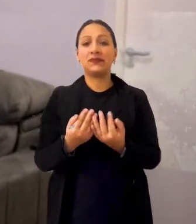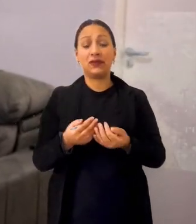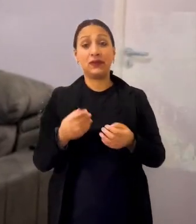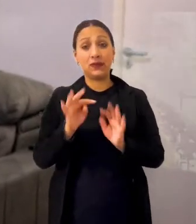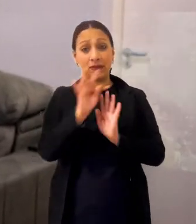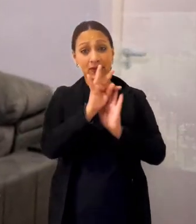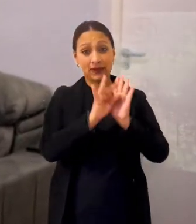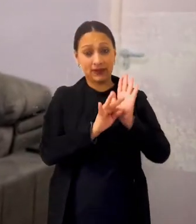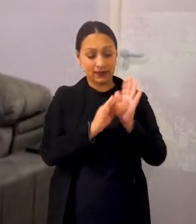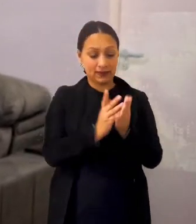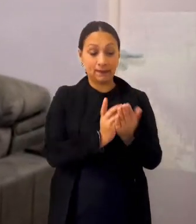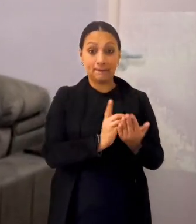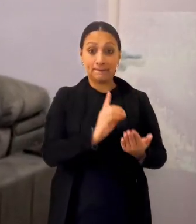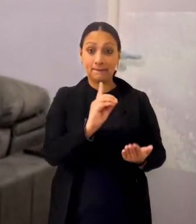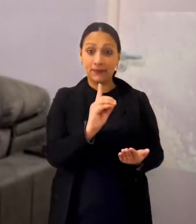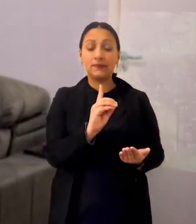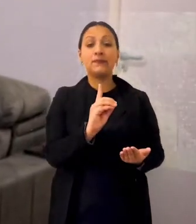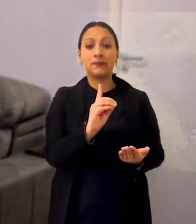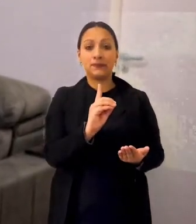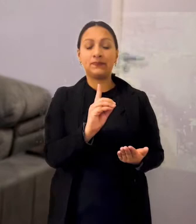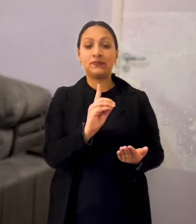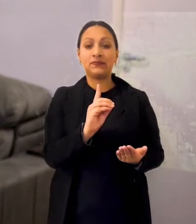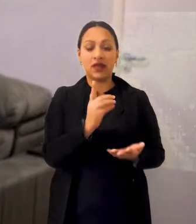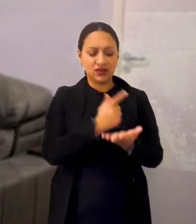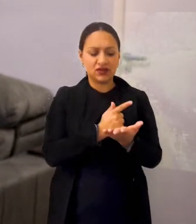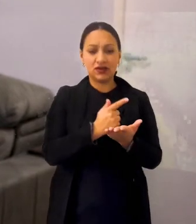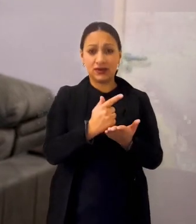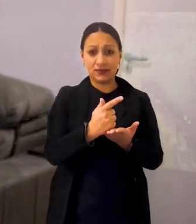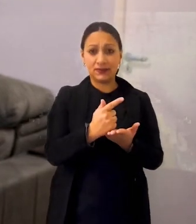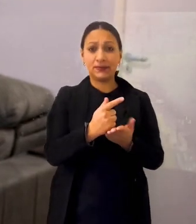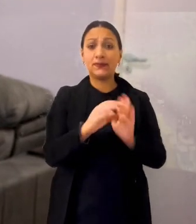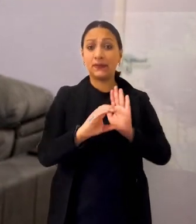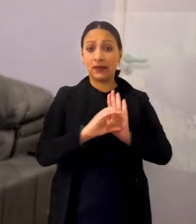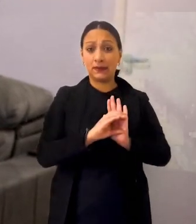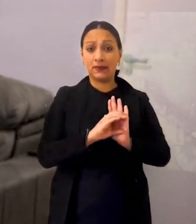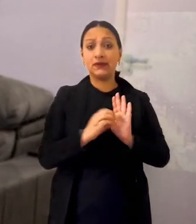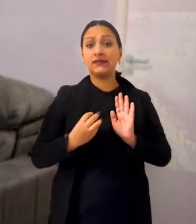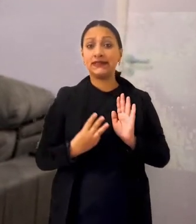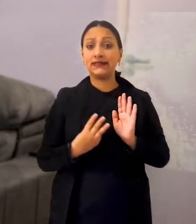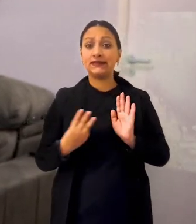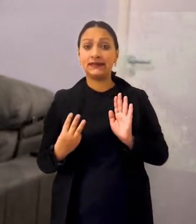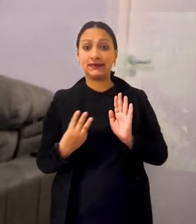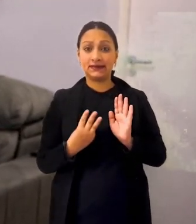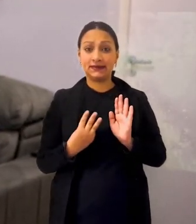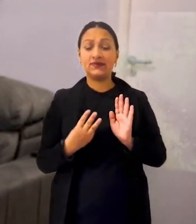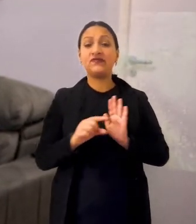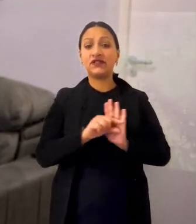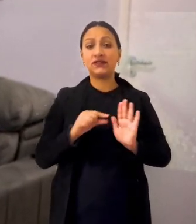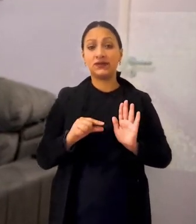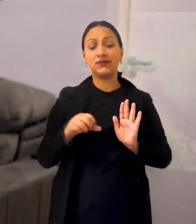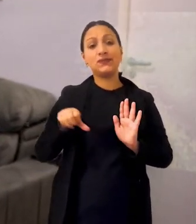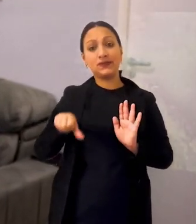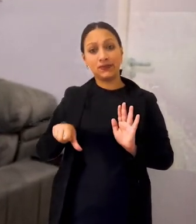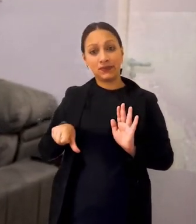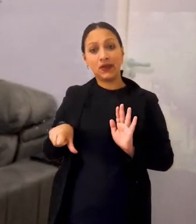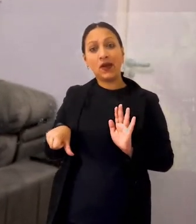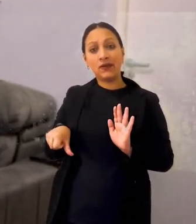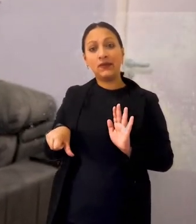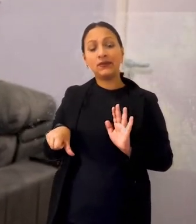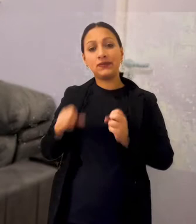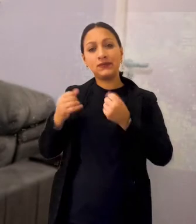um texto na palavra do Senhor que chama a atenção. Em Gênesis capítulo 33, versículo